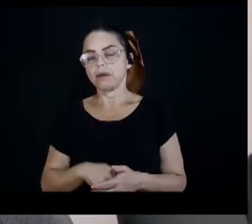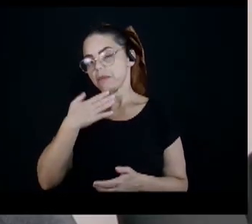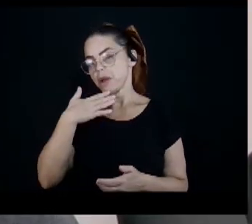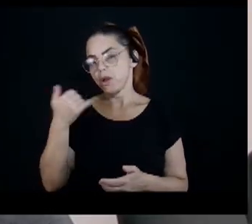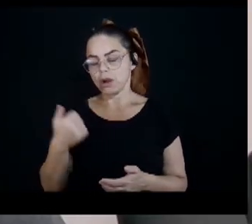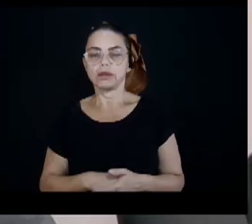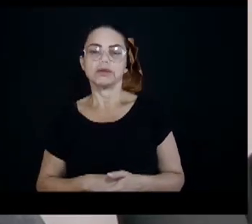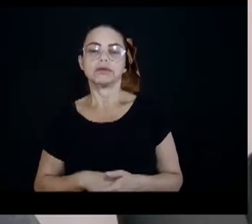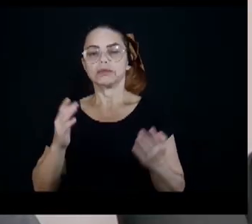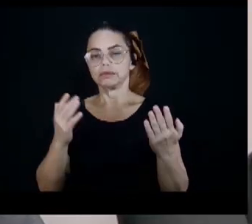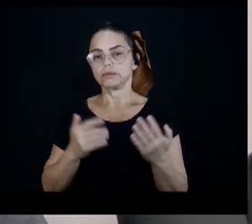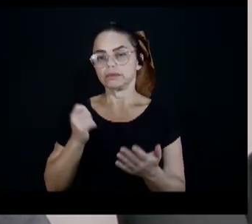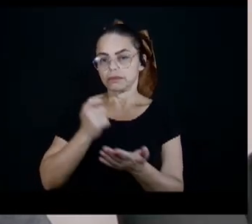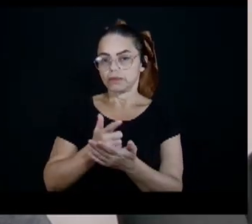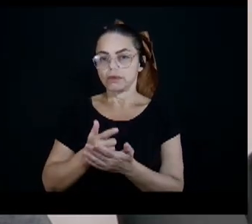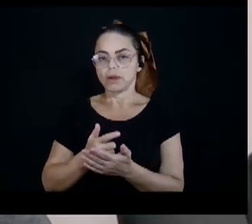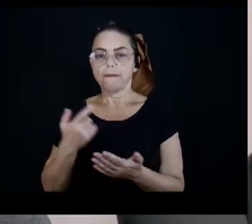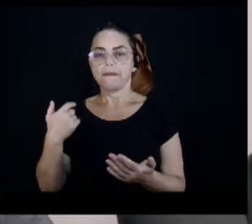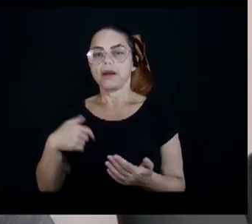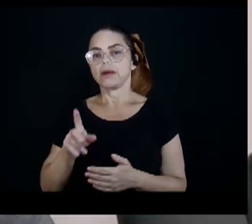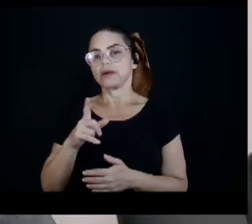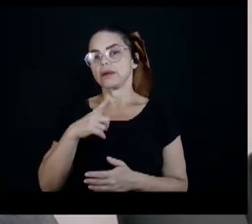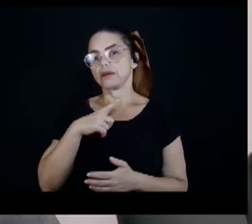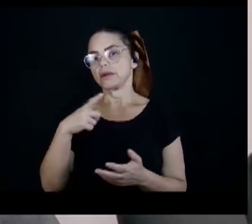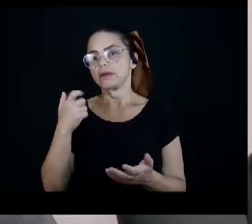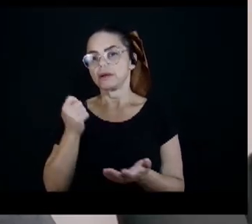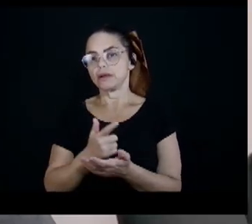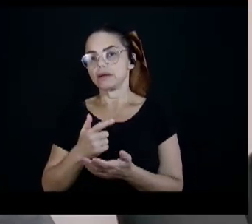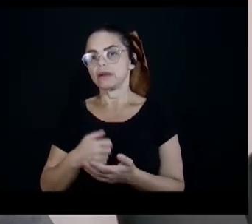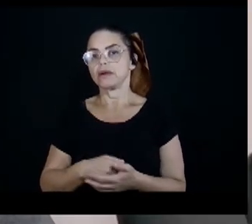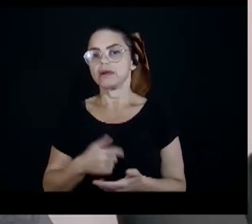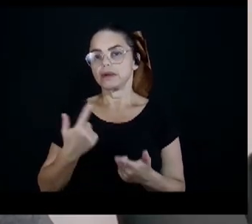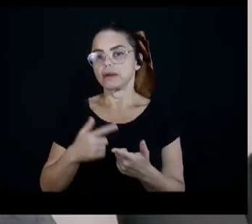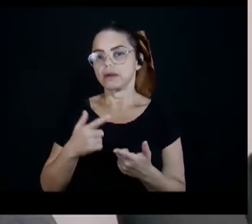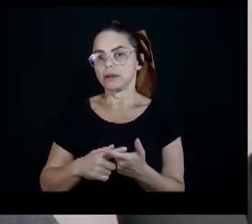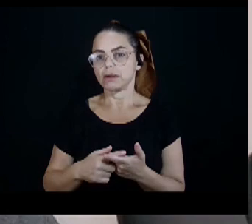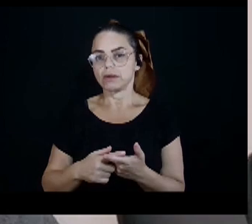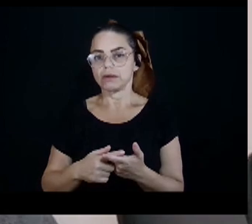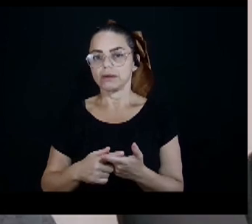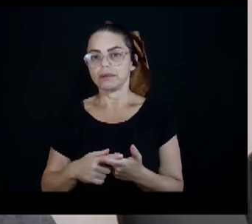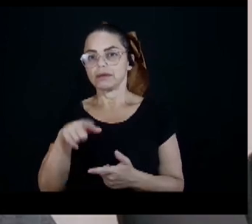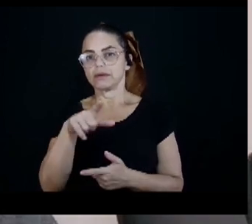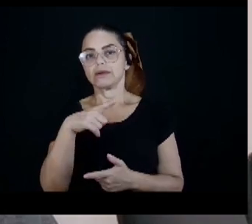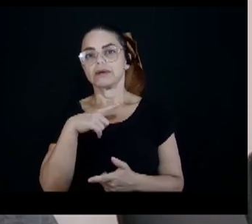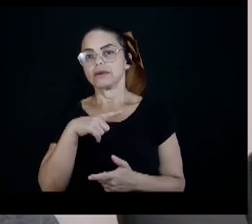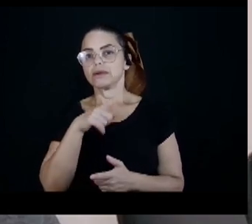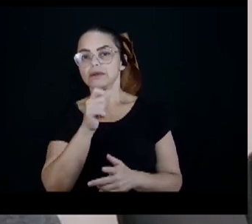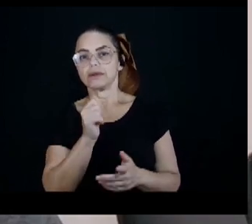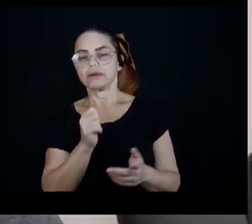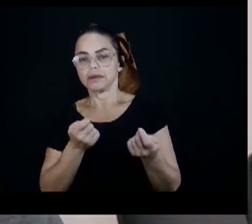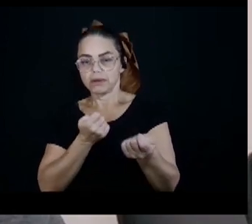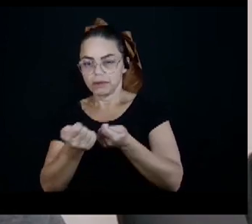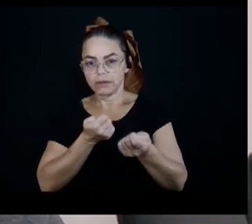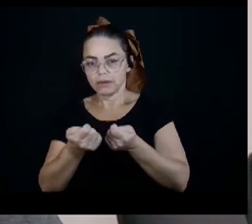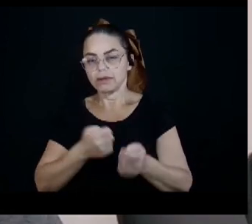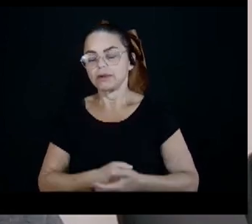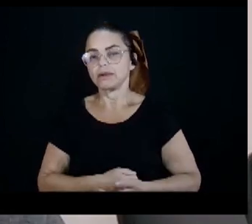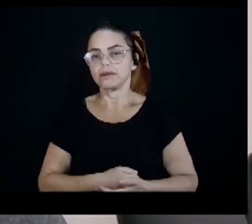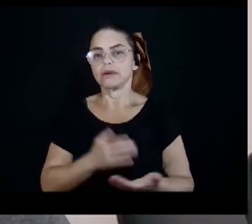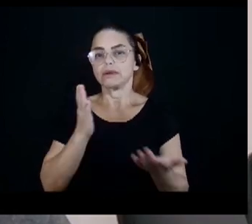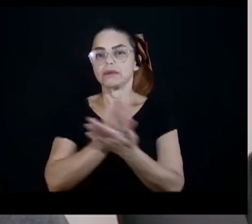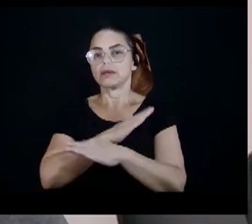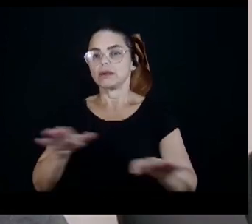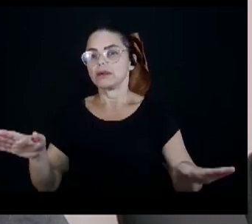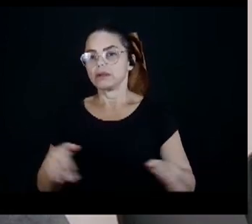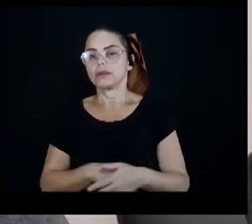para sair. Só que ela vai querer comprar roupas que é do tamanho dela. E aí tem que ter aquele controle, porque depois que ela parar de usar o medicamento, se não tiver uma